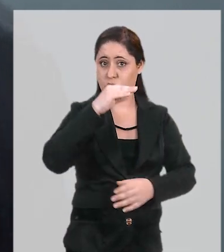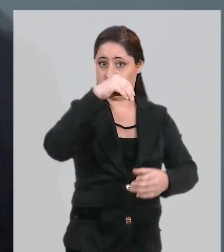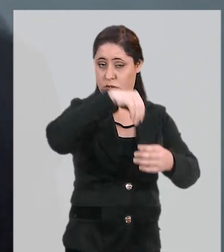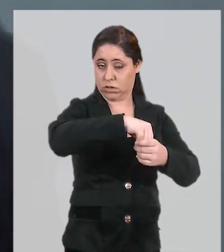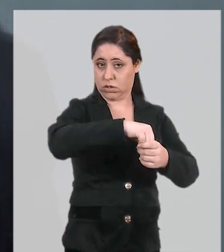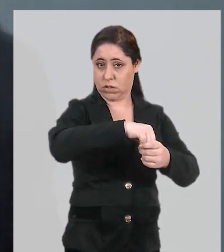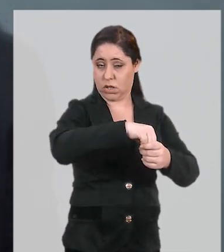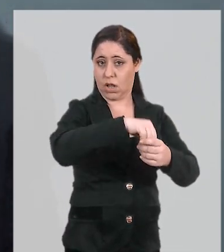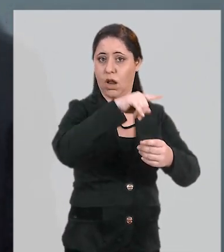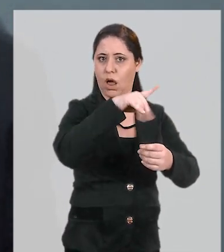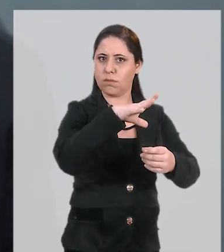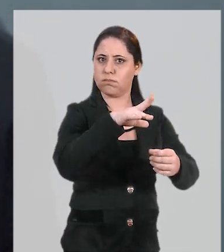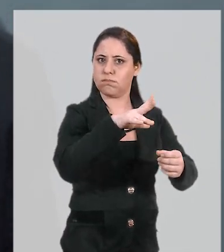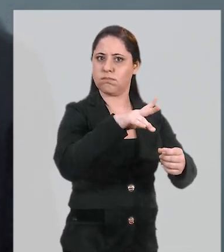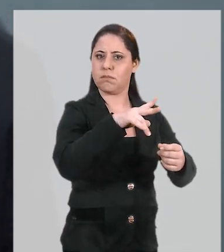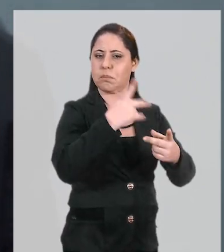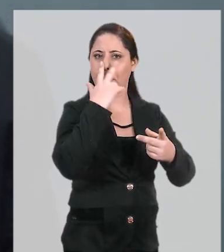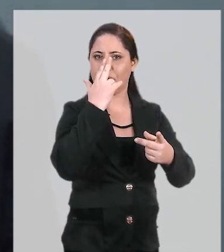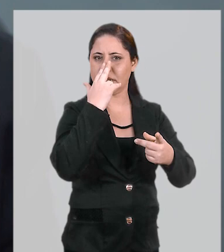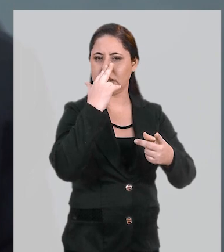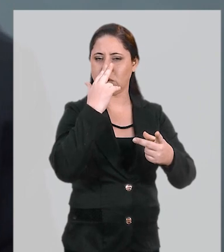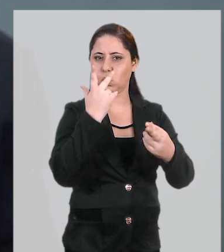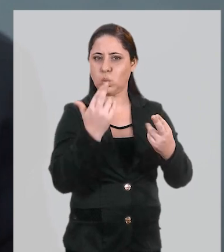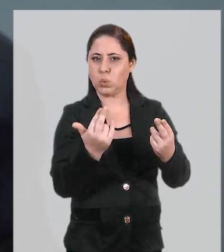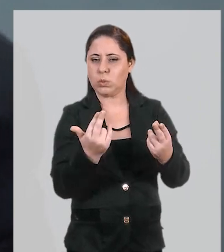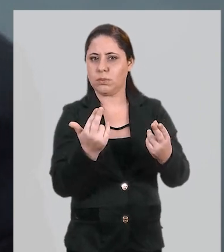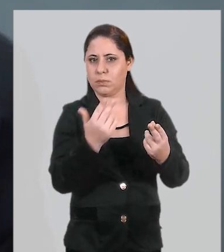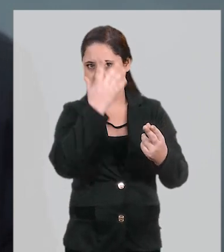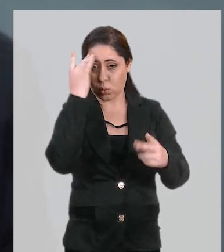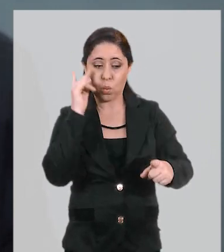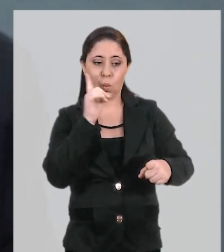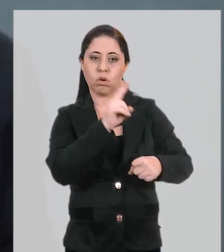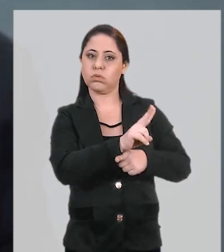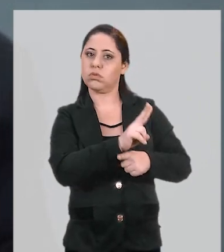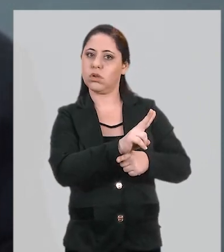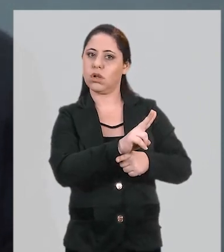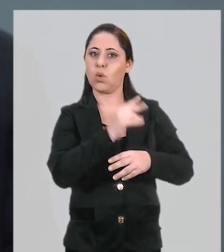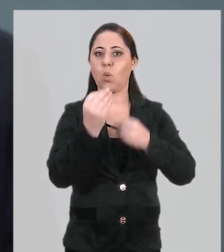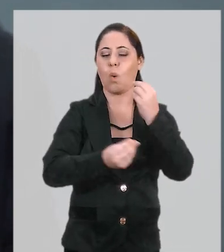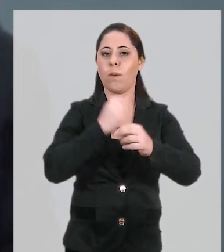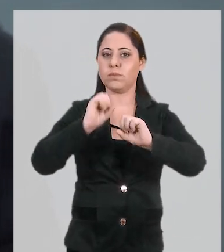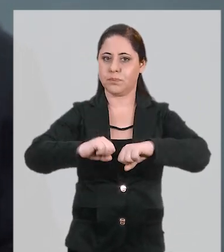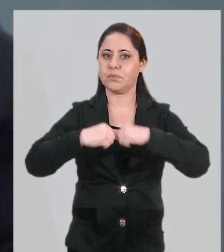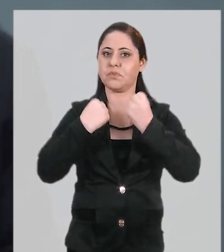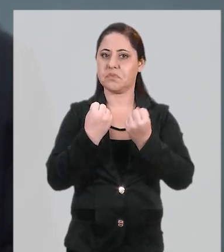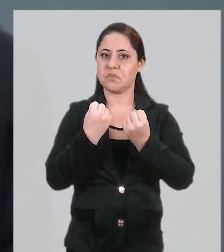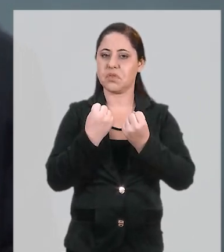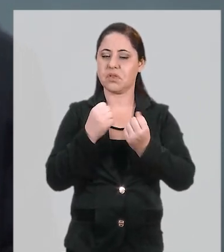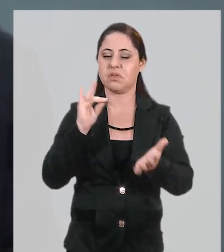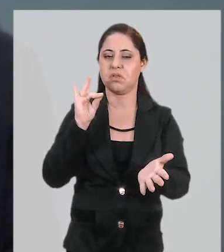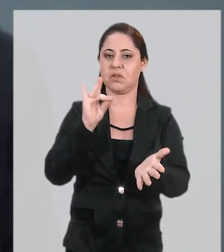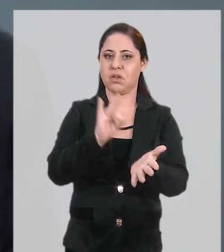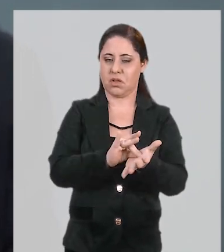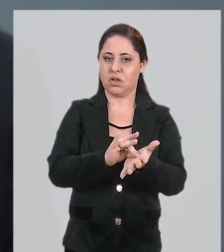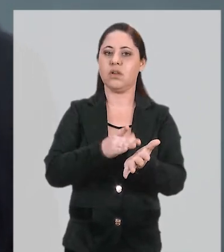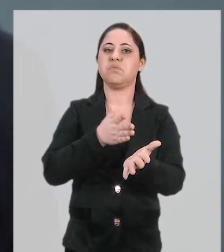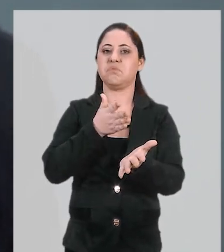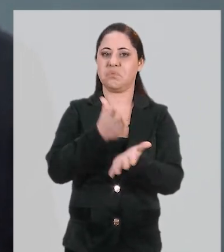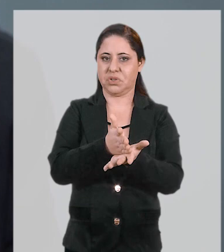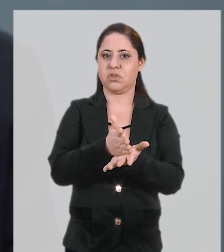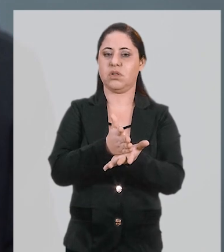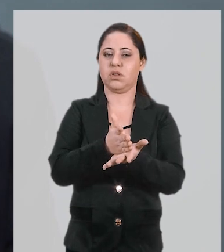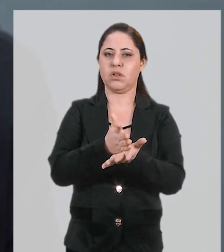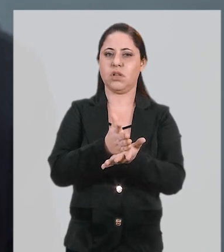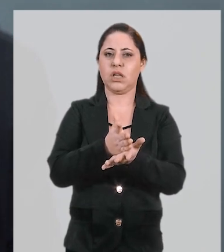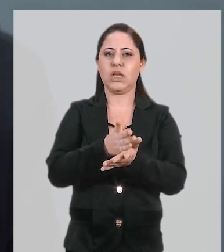dias internado compulsoriamente. E aí eu entendo que é uma maneira que a gente vai fazer esse enfrentamento de maneira mais